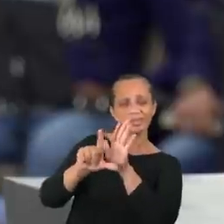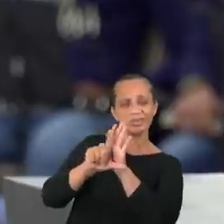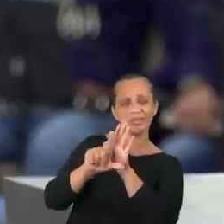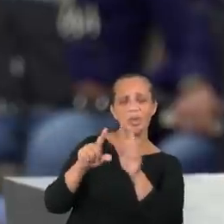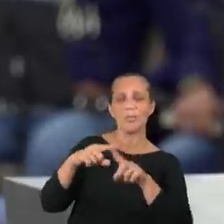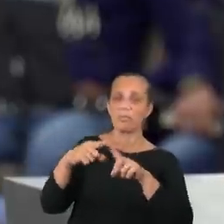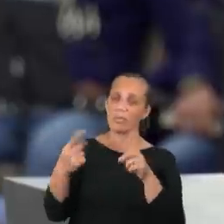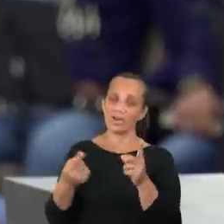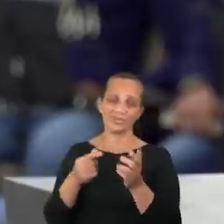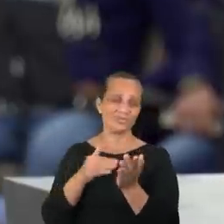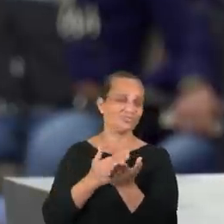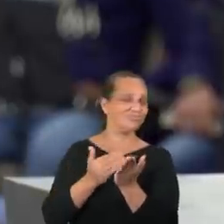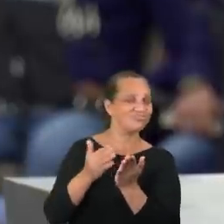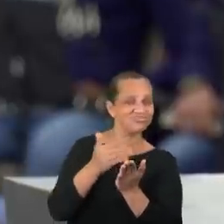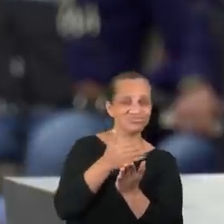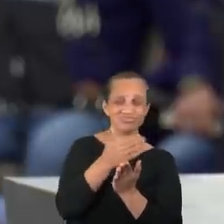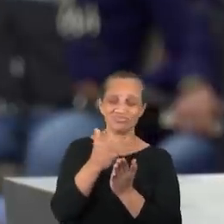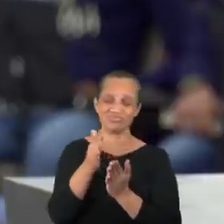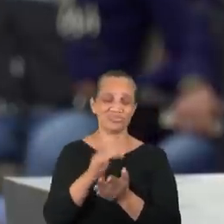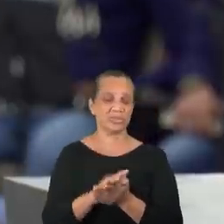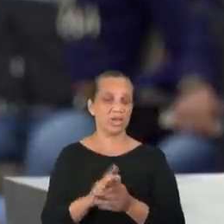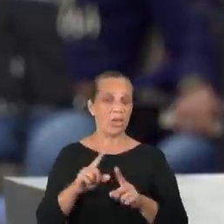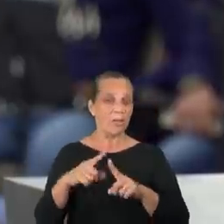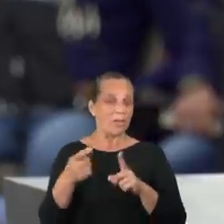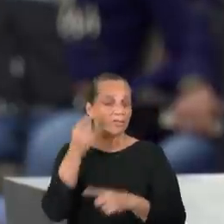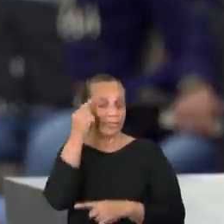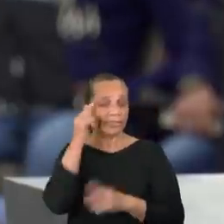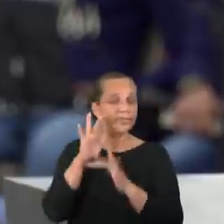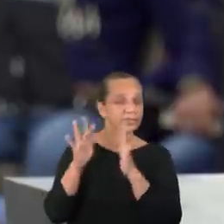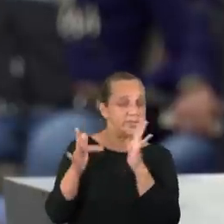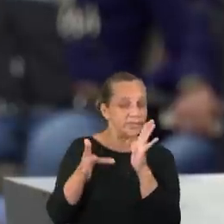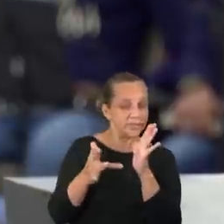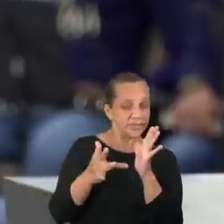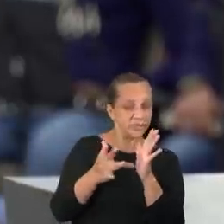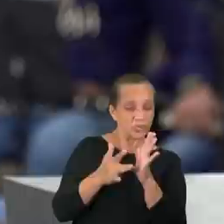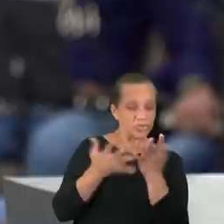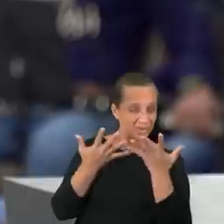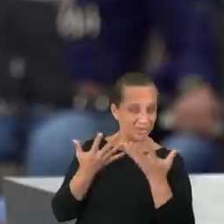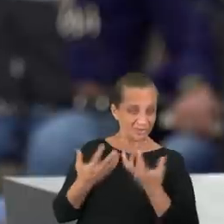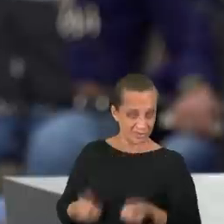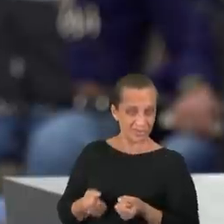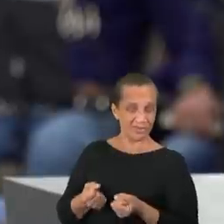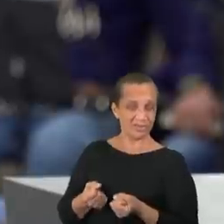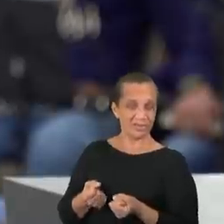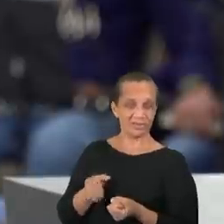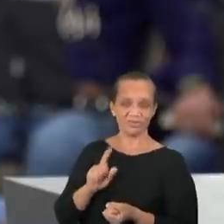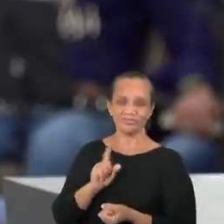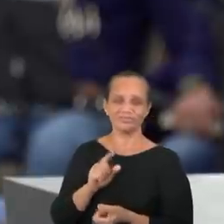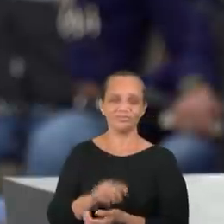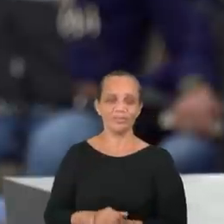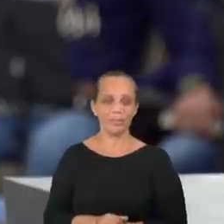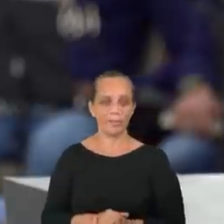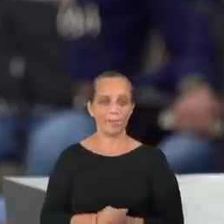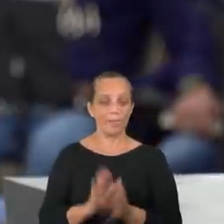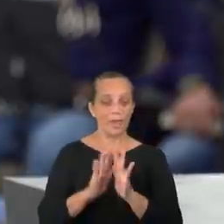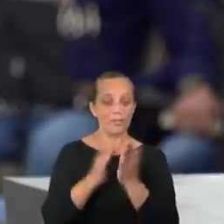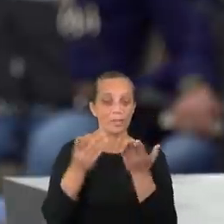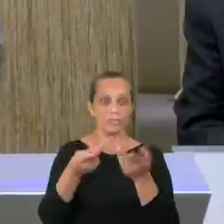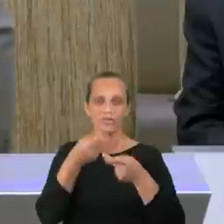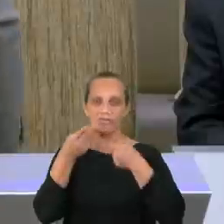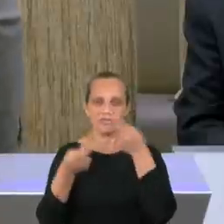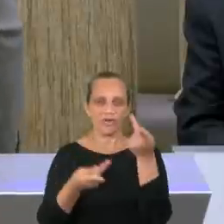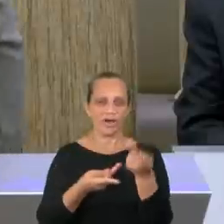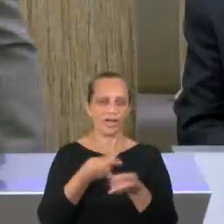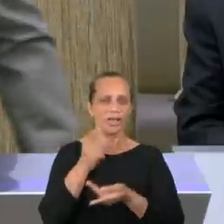mas perdido, e pensava que Jesus ia enganar-se com os elogios dele. A Bíblia diz que de noite ele